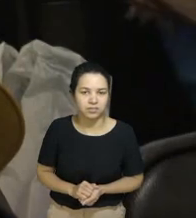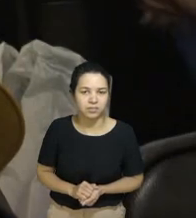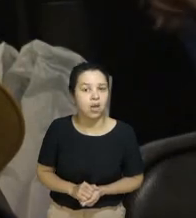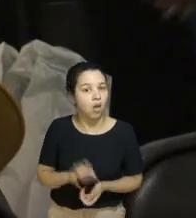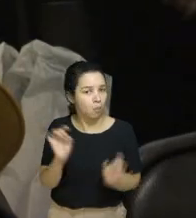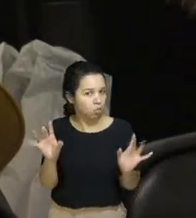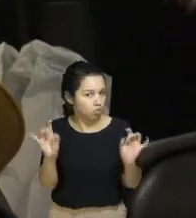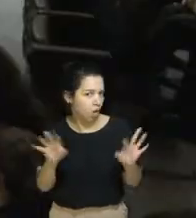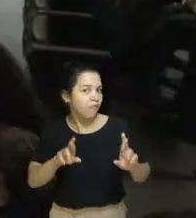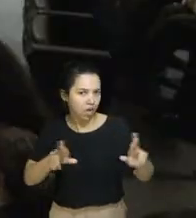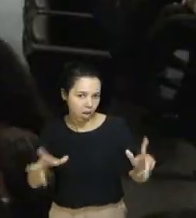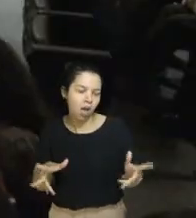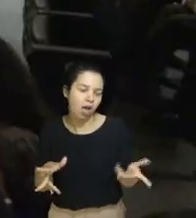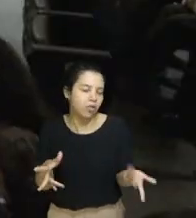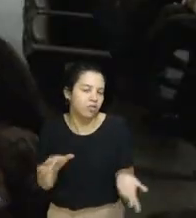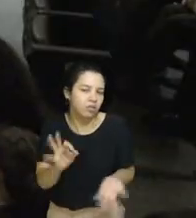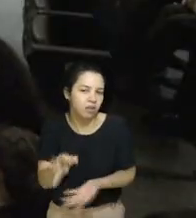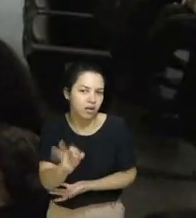falar...